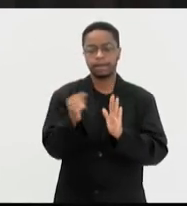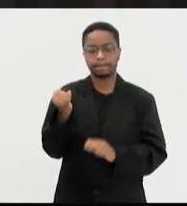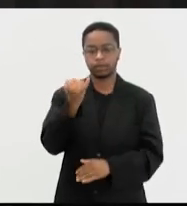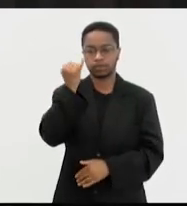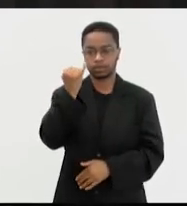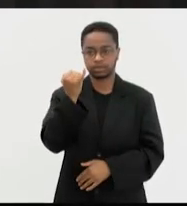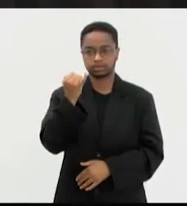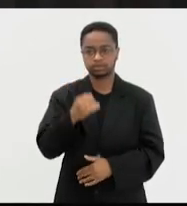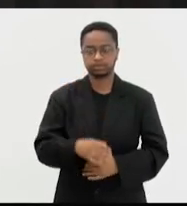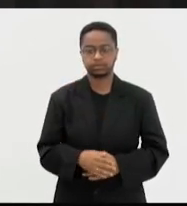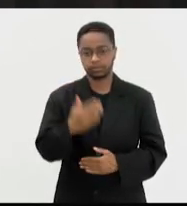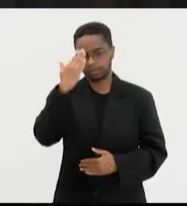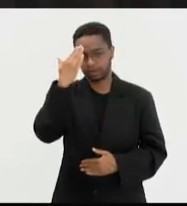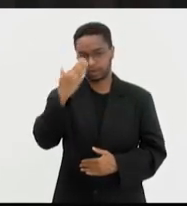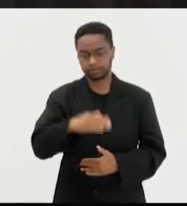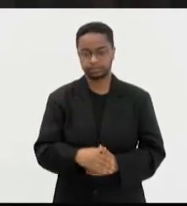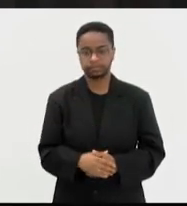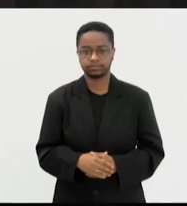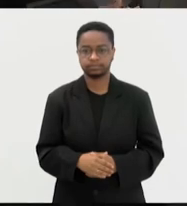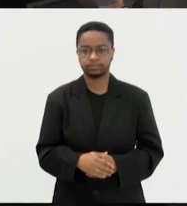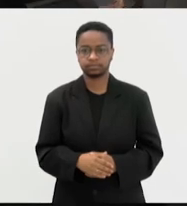são dos Quintais verdes